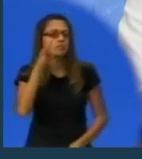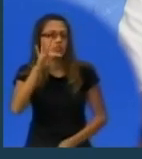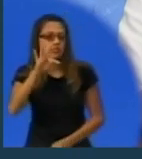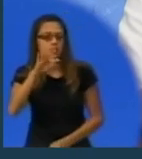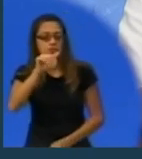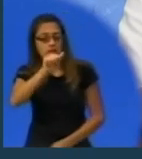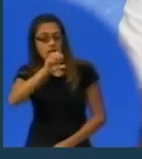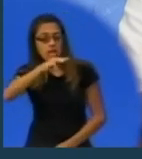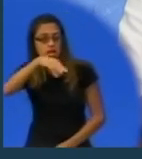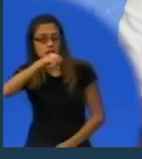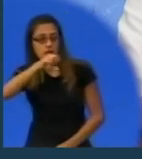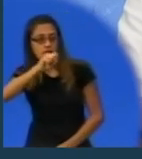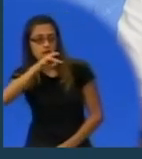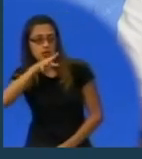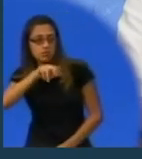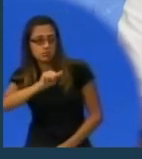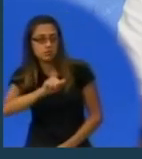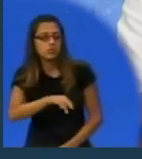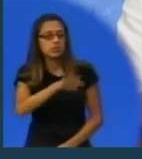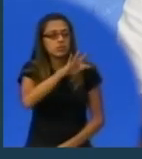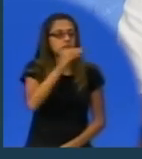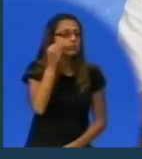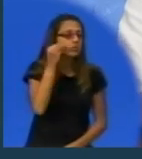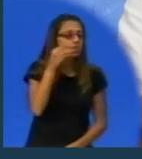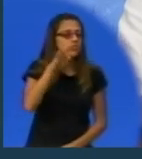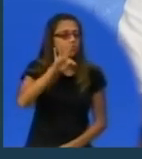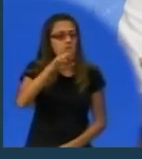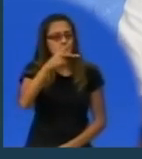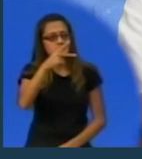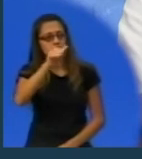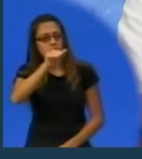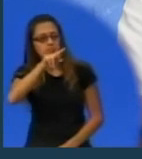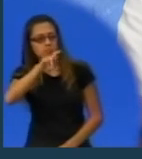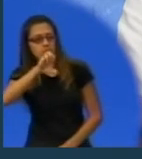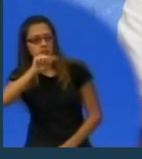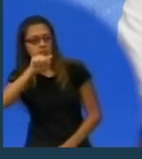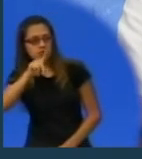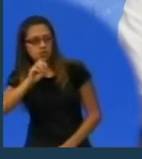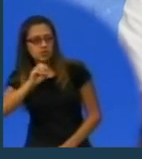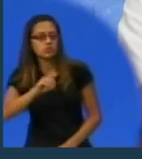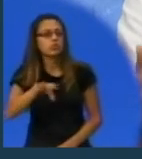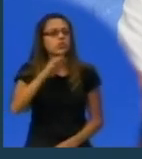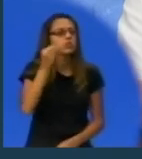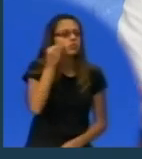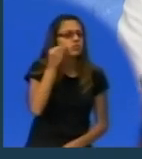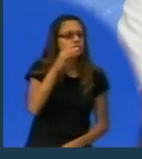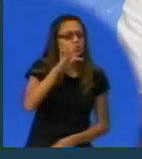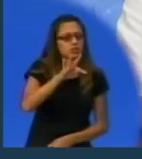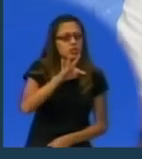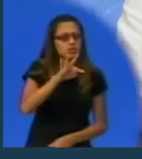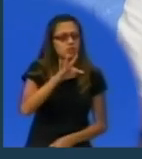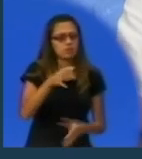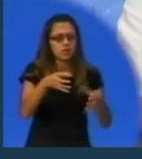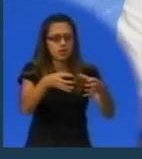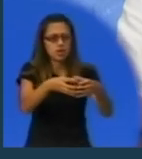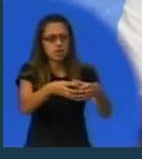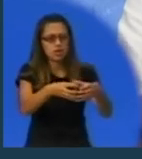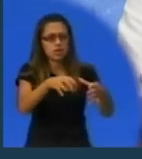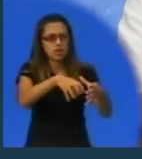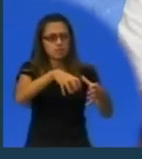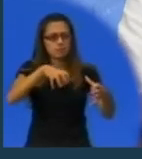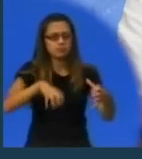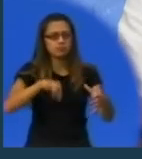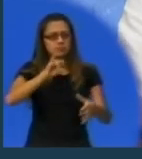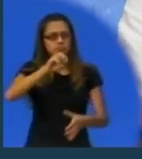depois falaremos do teste T pareado, teste T para amostras independentes, o teste de análise de variância,